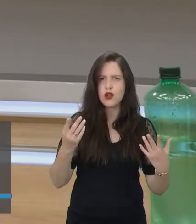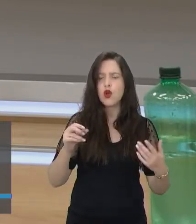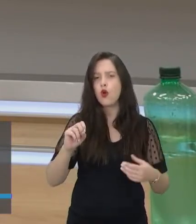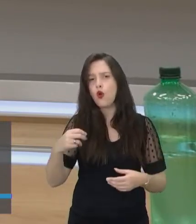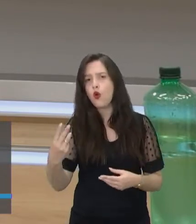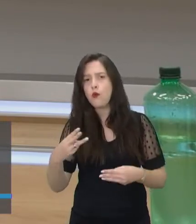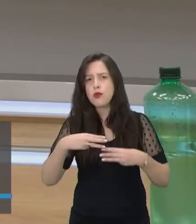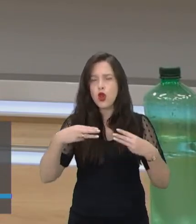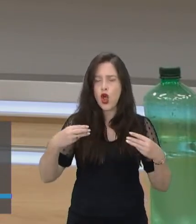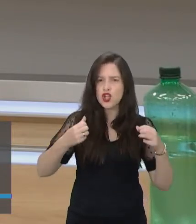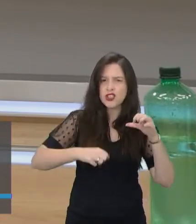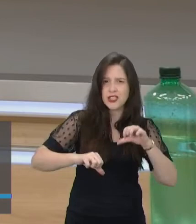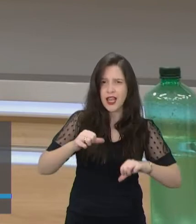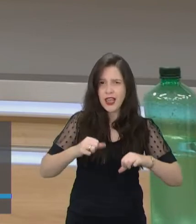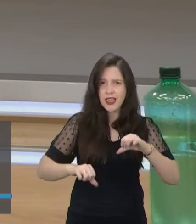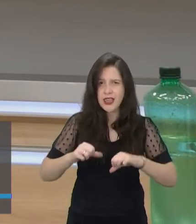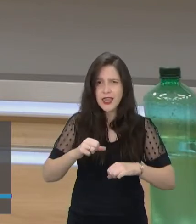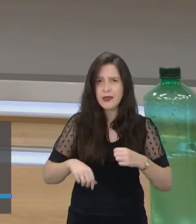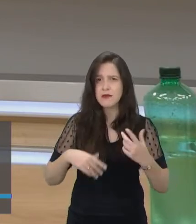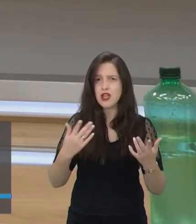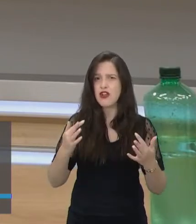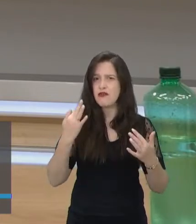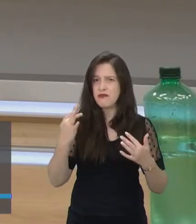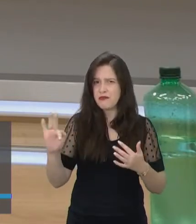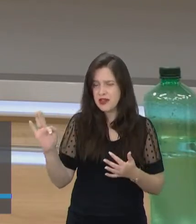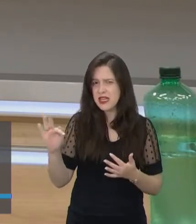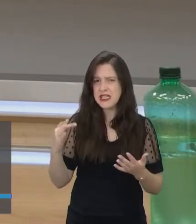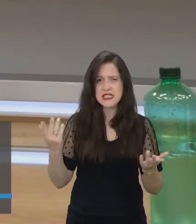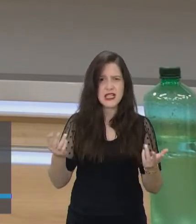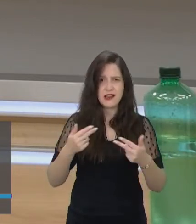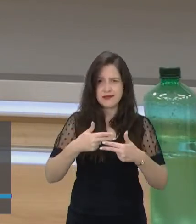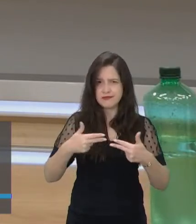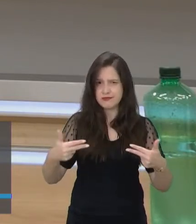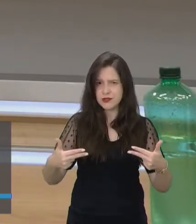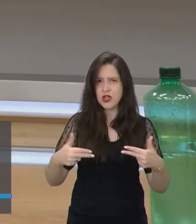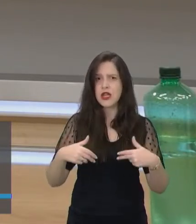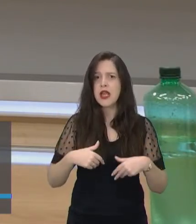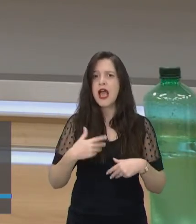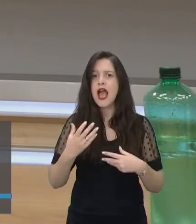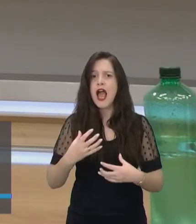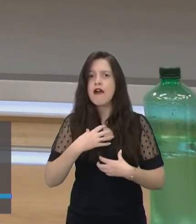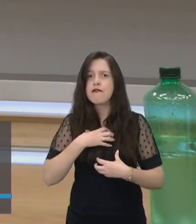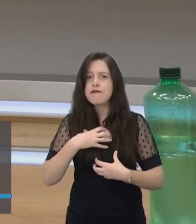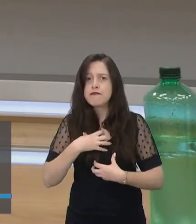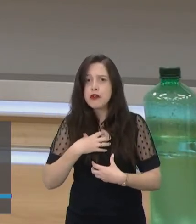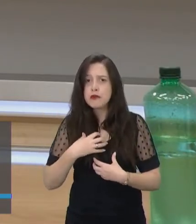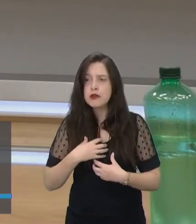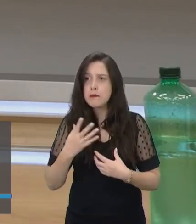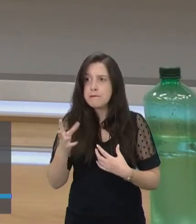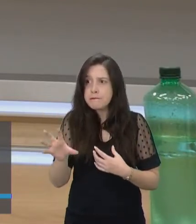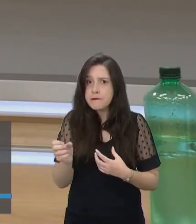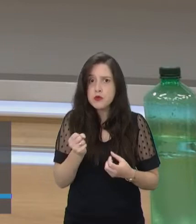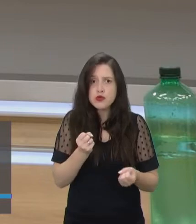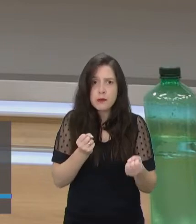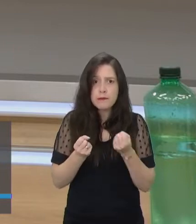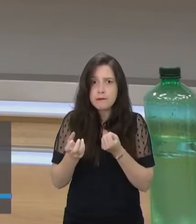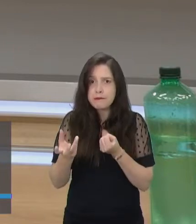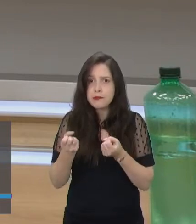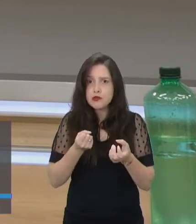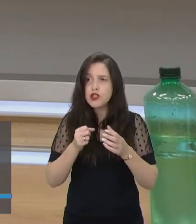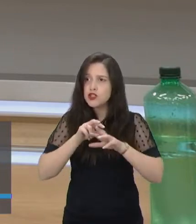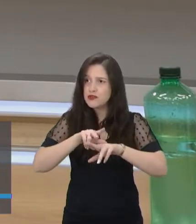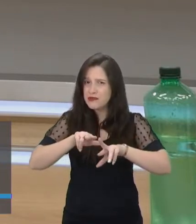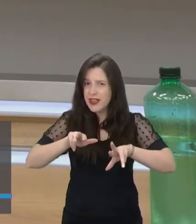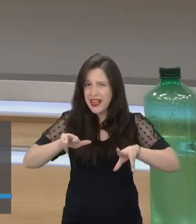biológica, química, quando a gente fala também do descarte, a forma com que é feito, então a gente puxa tantos assuntos de tantas formas